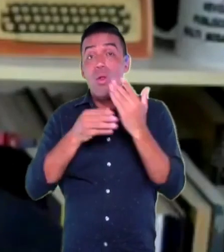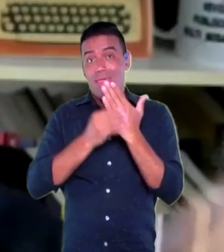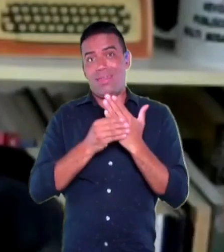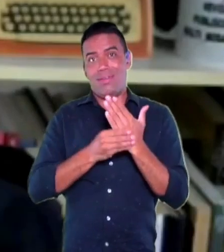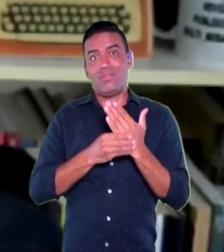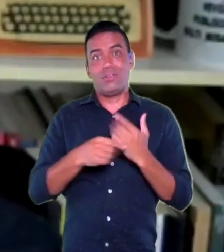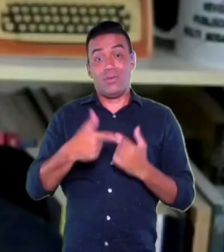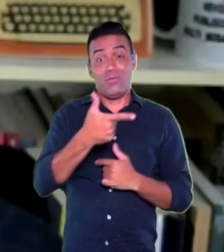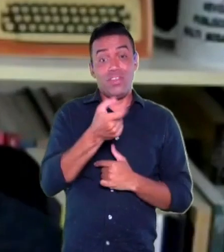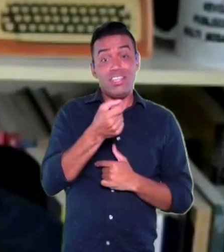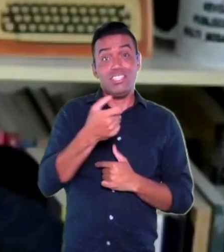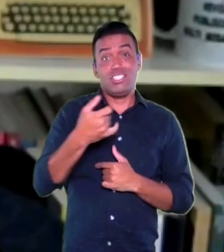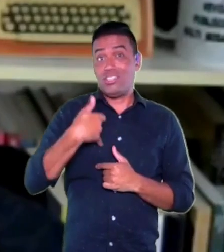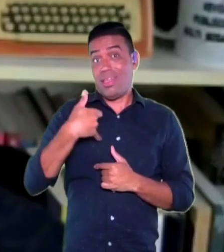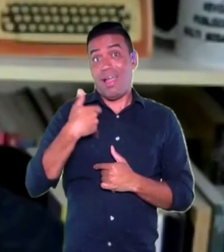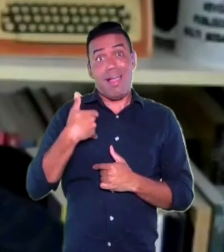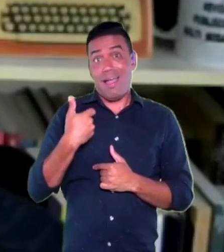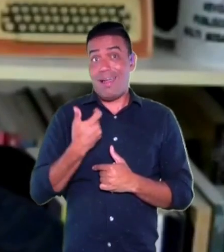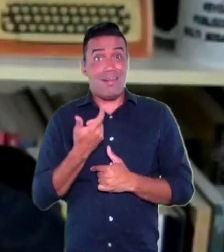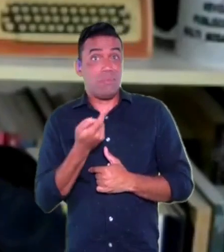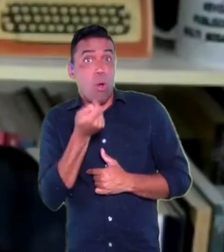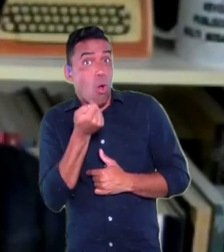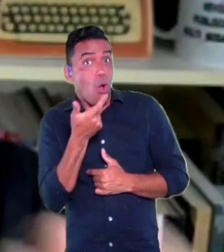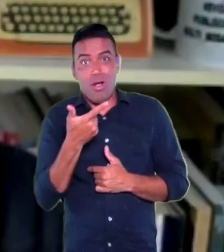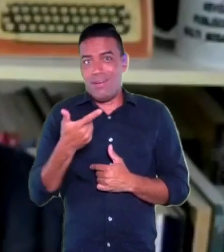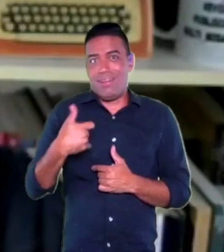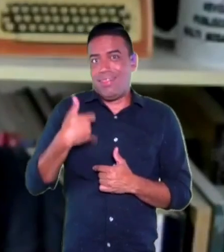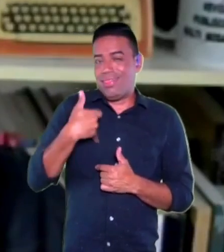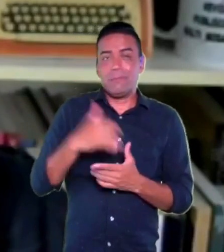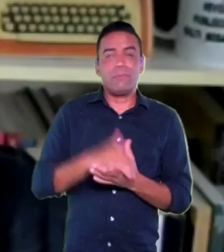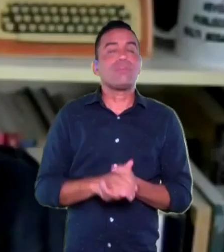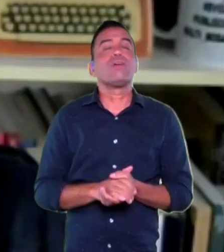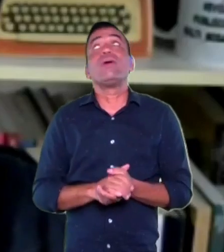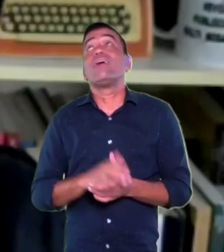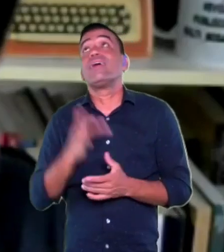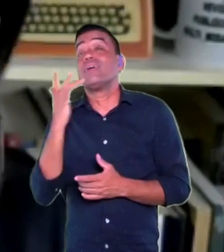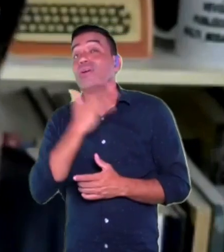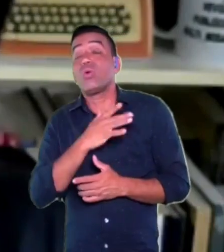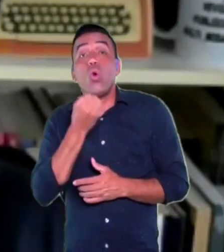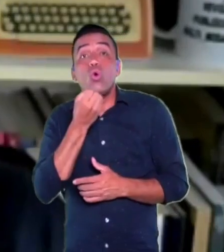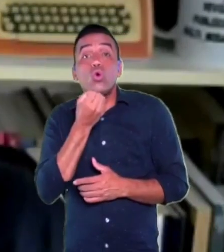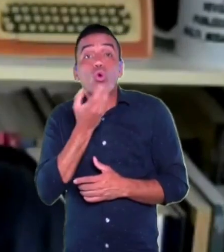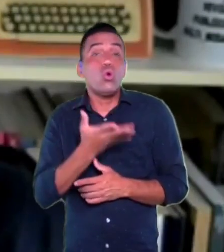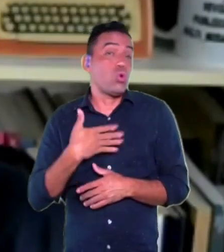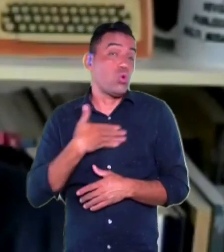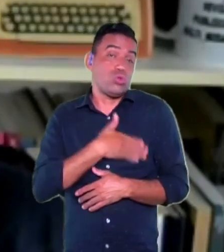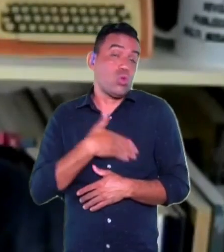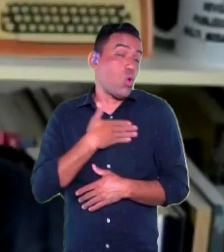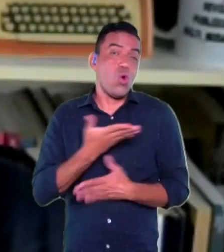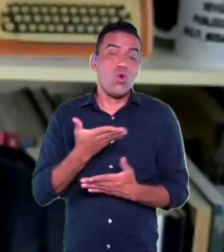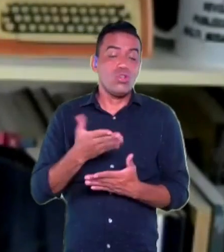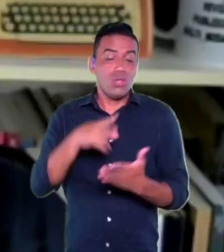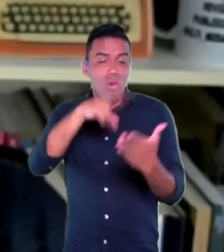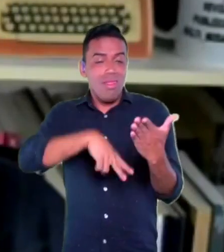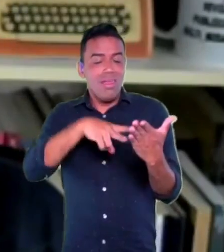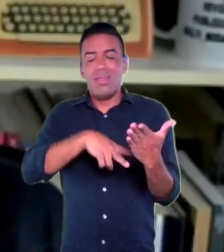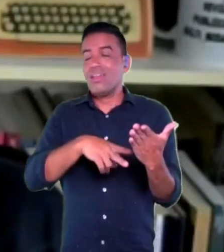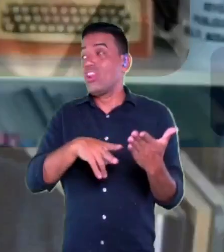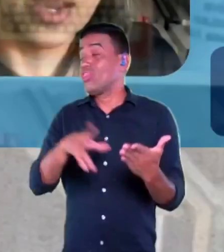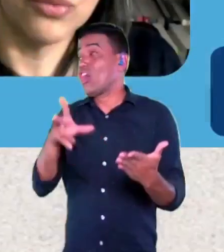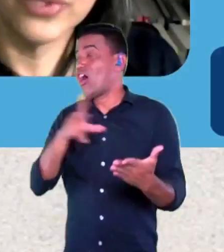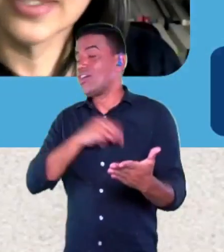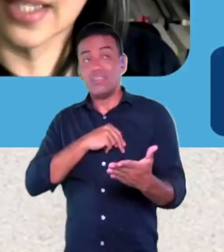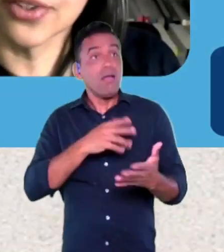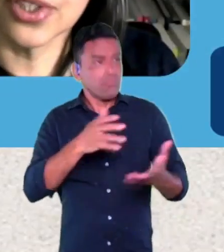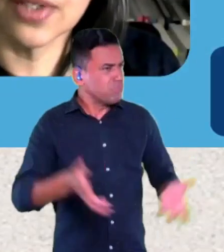anos de idade, né? 20 e pouco. Claro. Então, era gostoso, né? Quando eu li isso, eu falei, poxa. É um